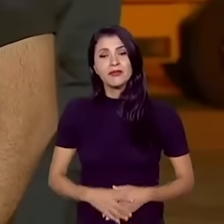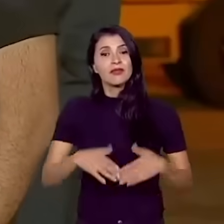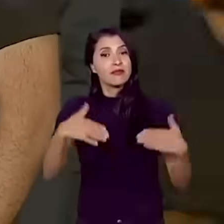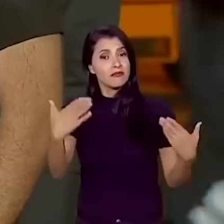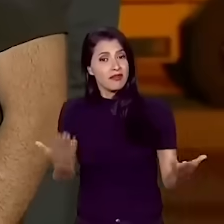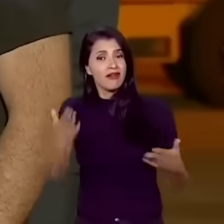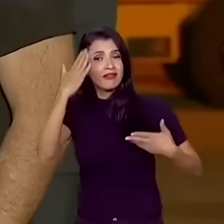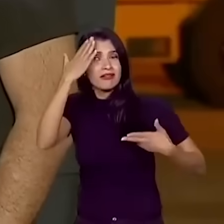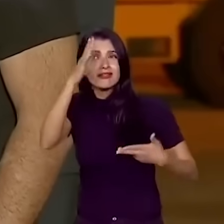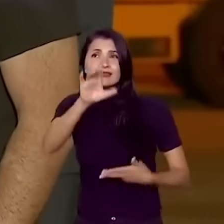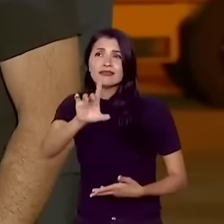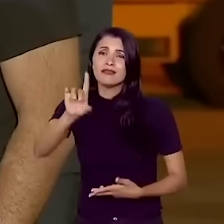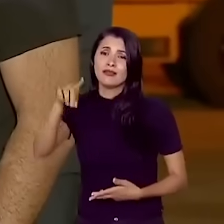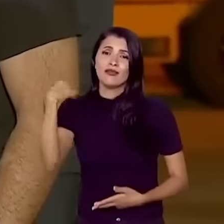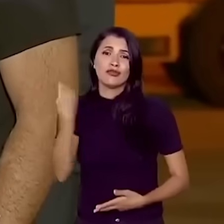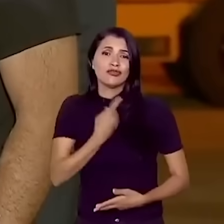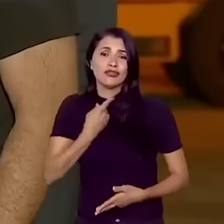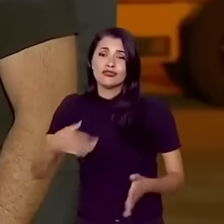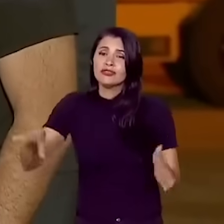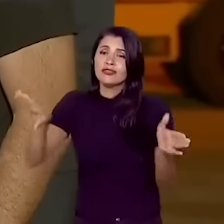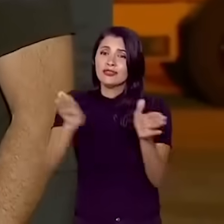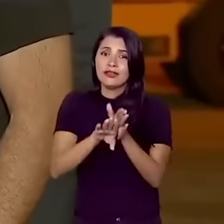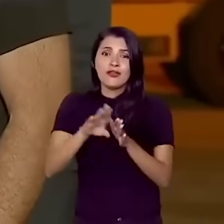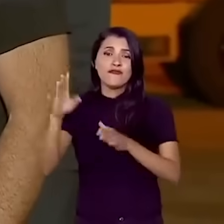Mas, graças a Deus que a gente chegou aqui,